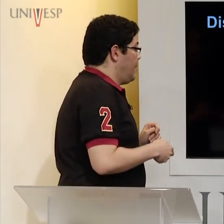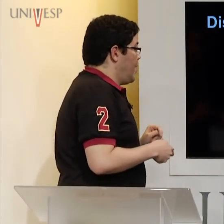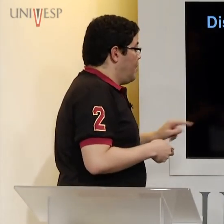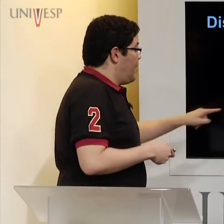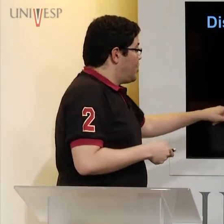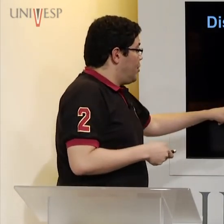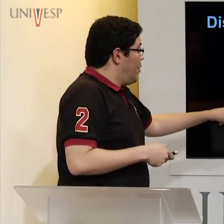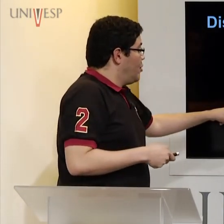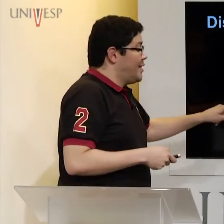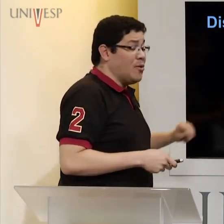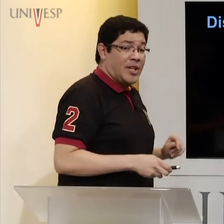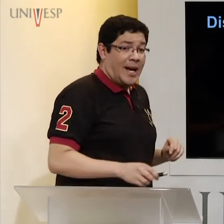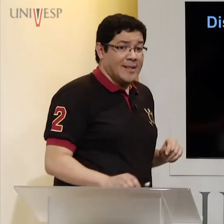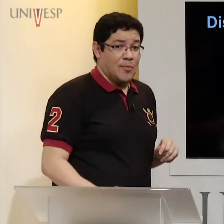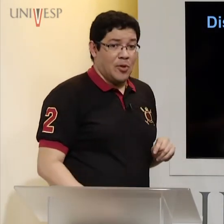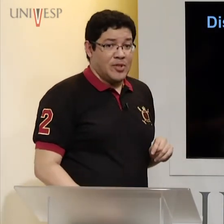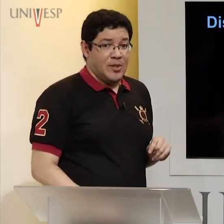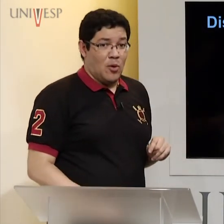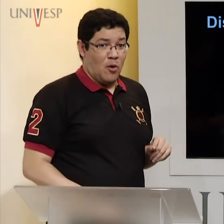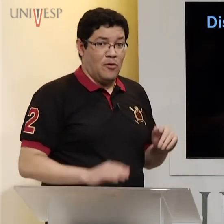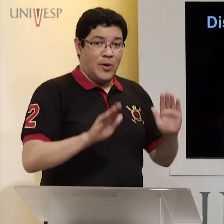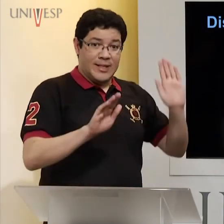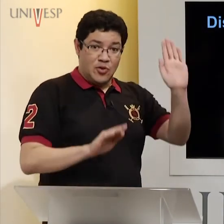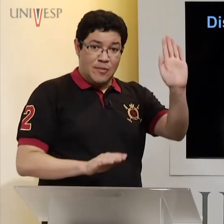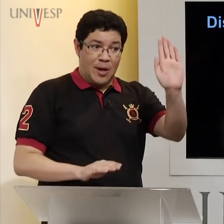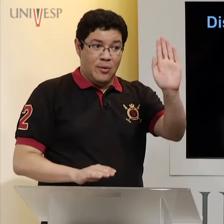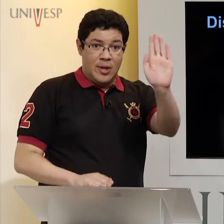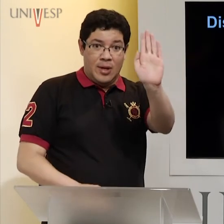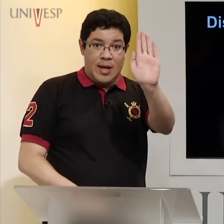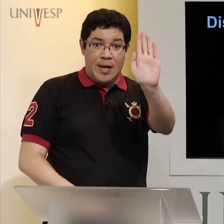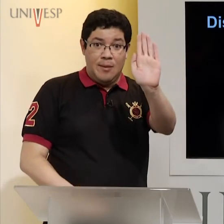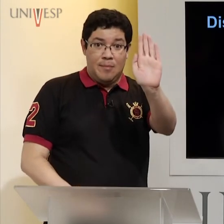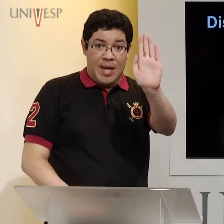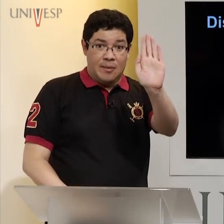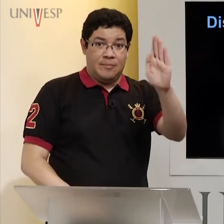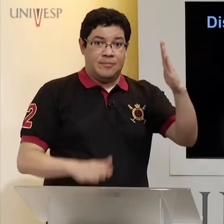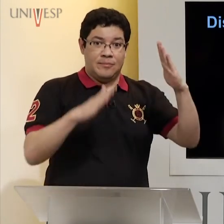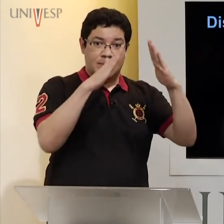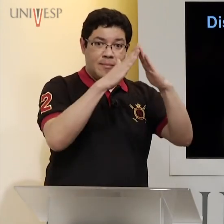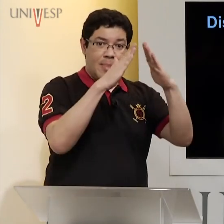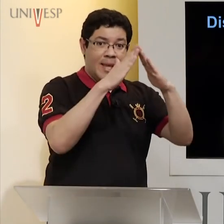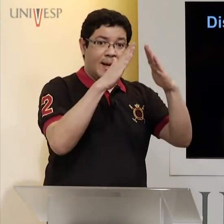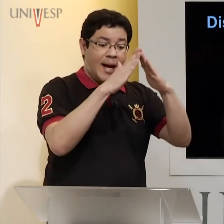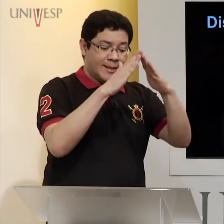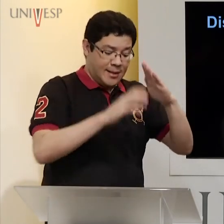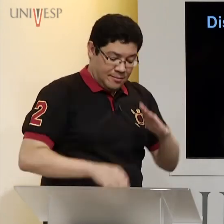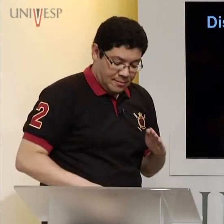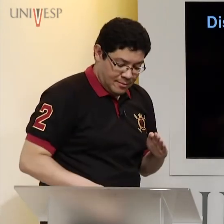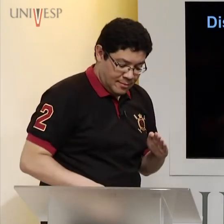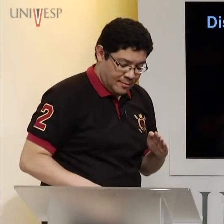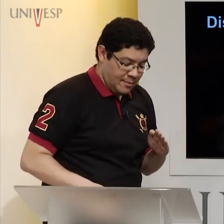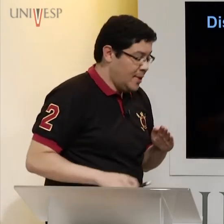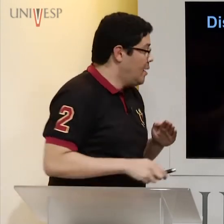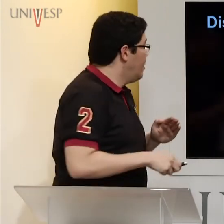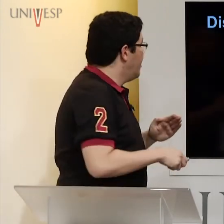distintivas. Vejam, o sinal de casa é produzido com a configuração de mão em B. Casa.